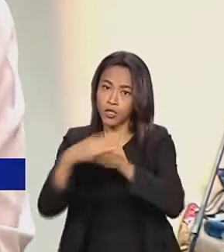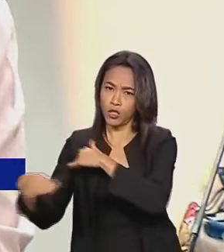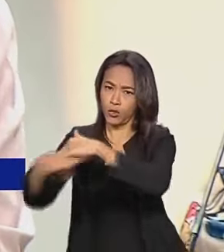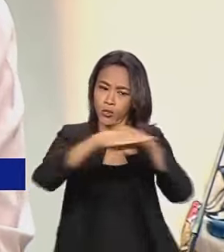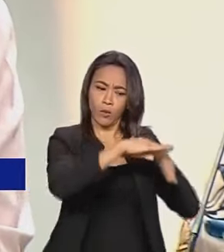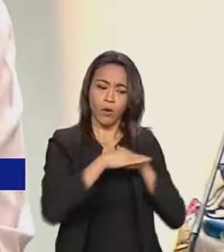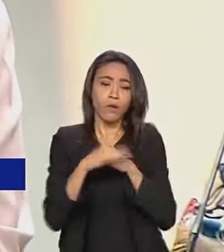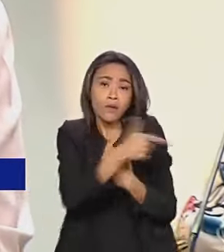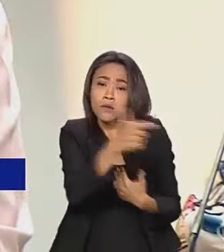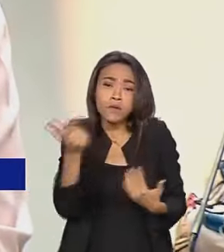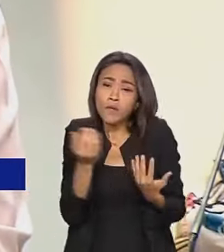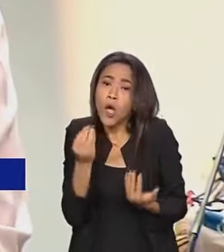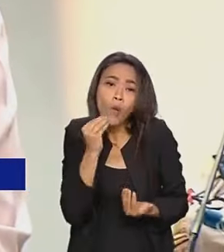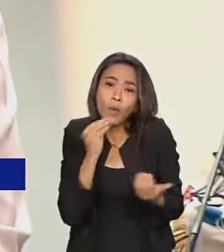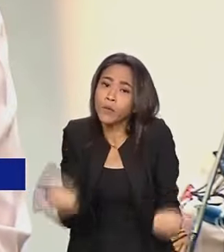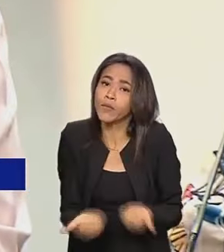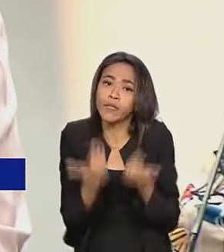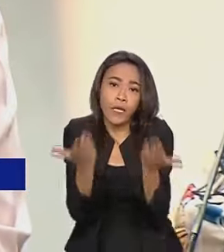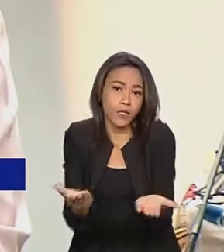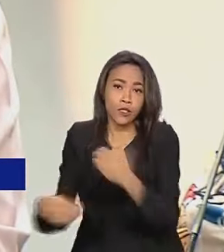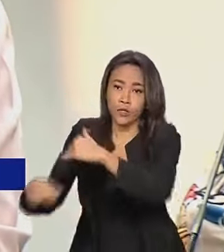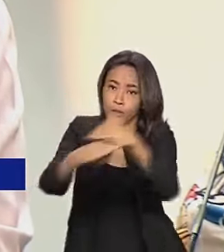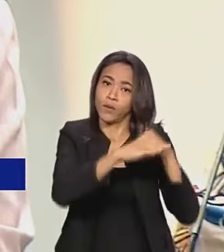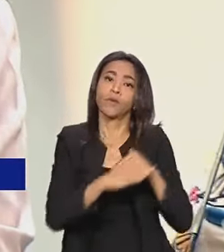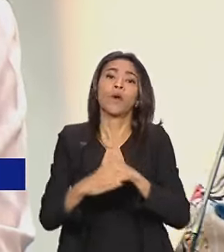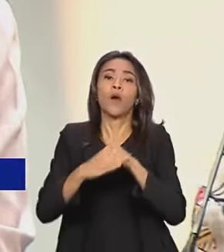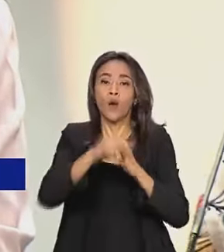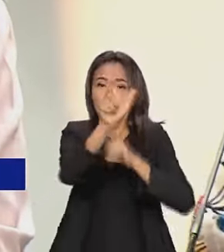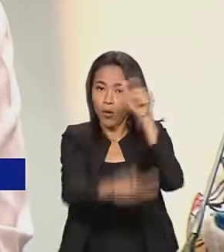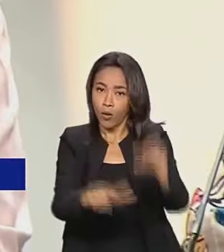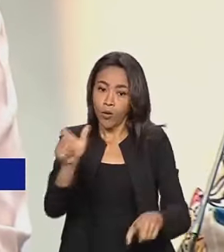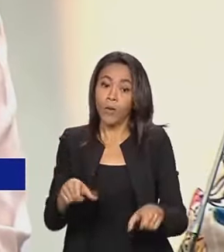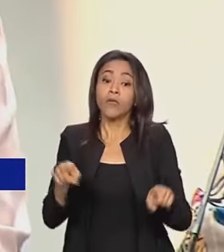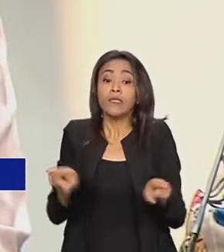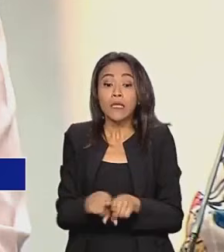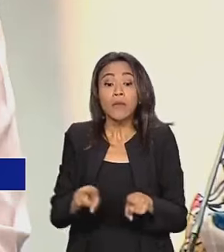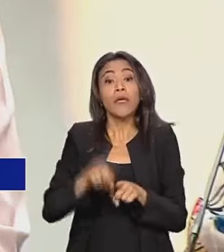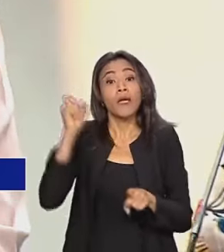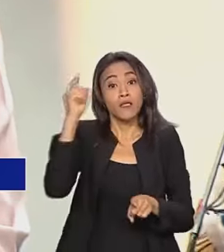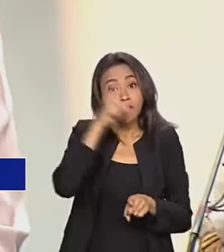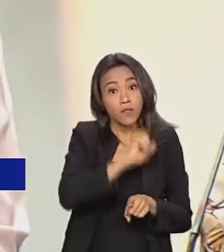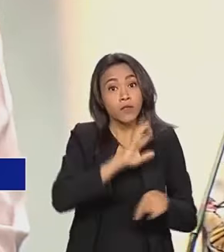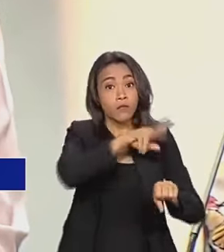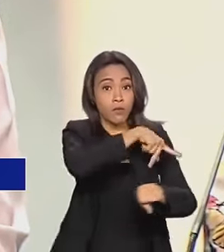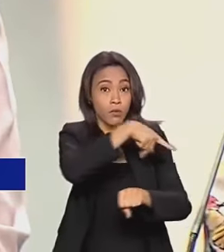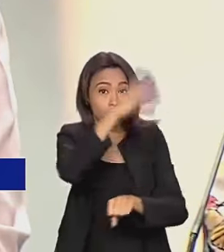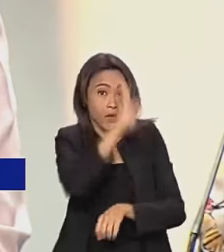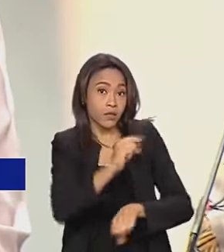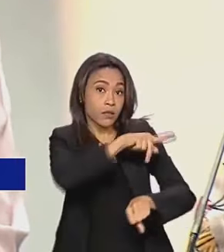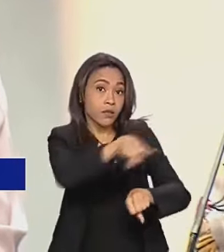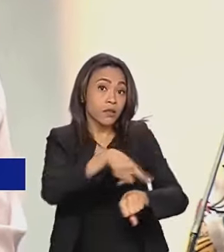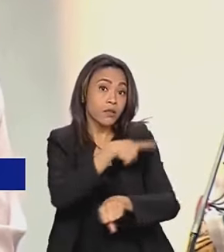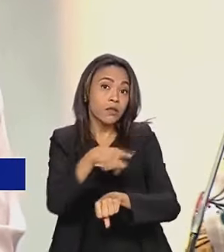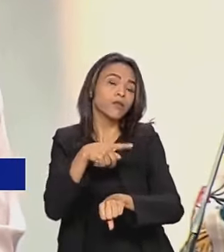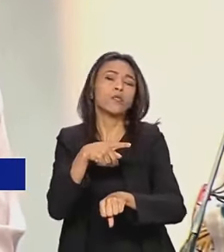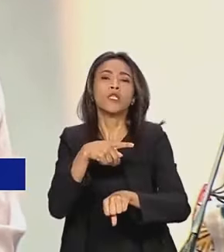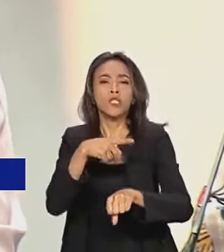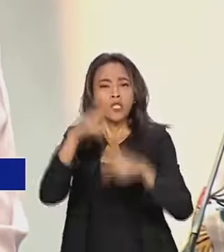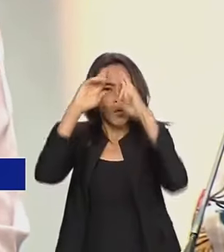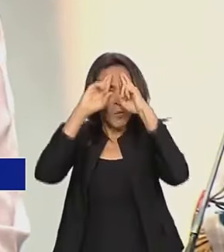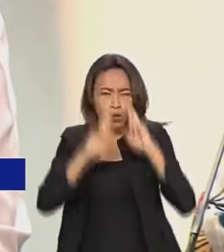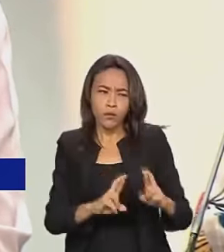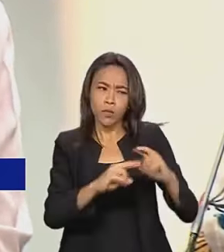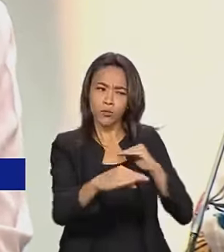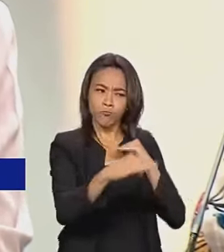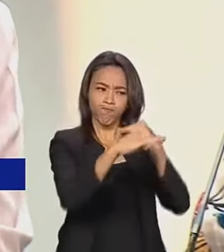oportunidades iguais para todas as pessoas é muito difícil um Brasil chegar no lugar de civilidade sem